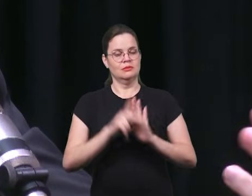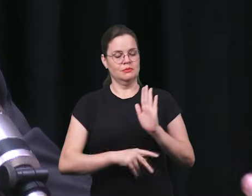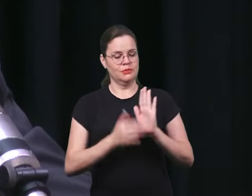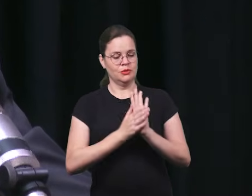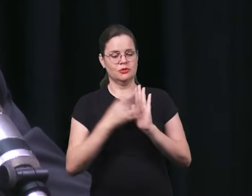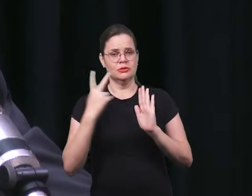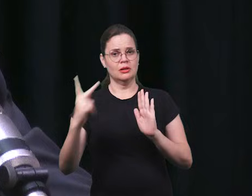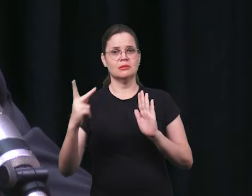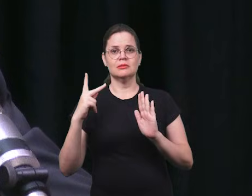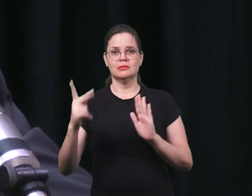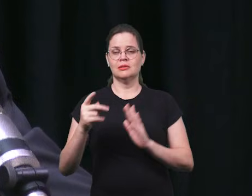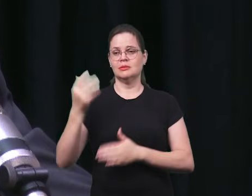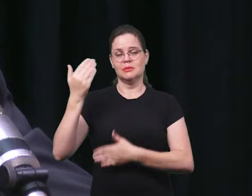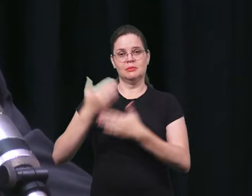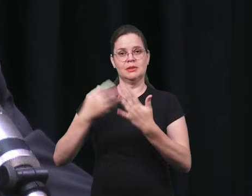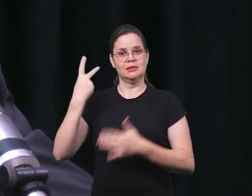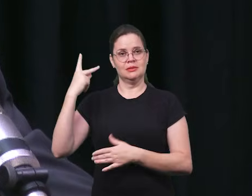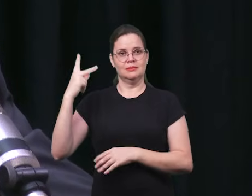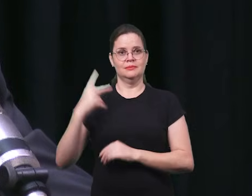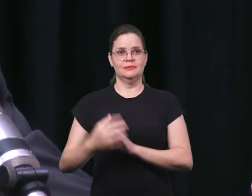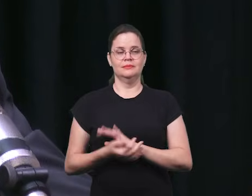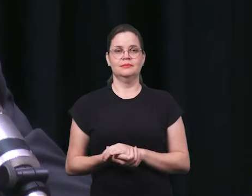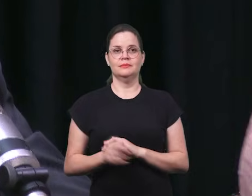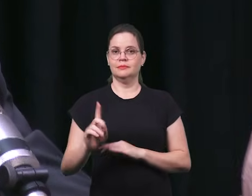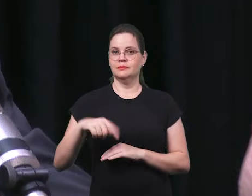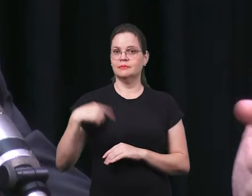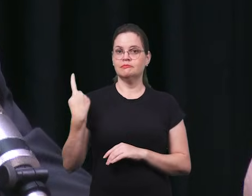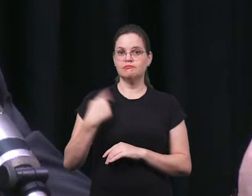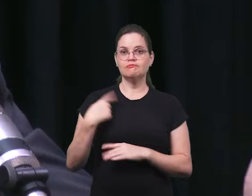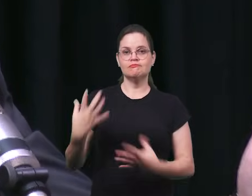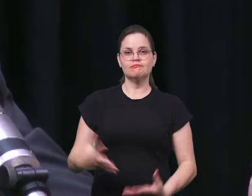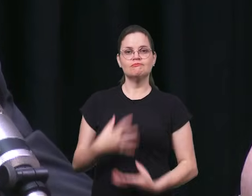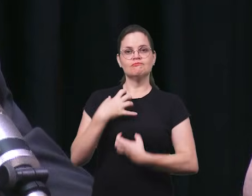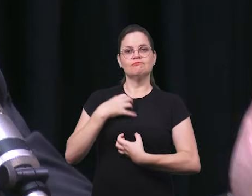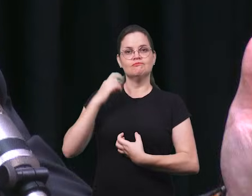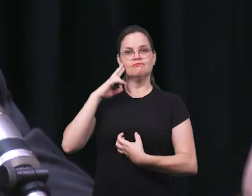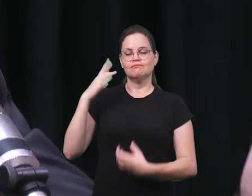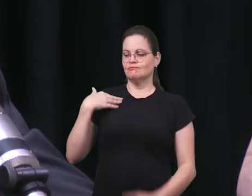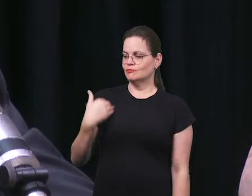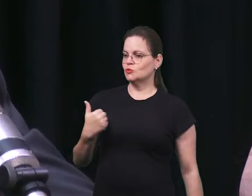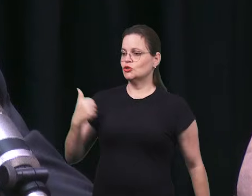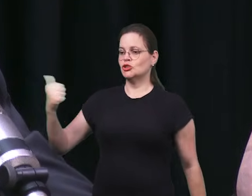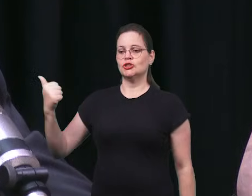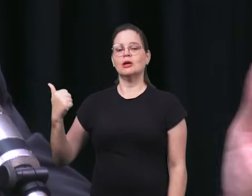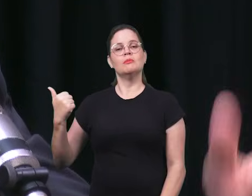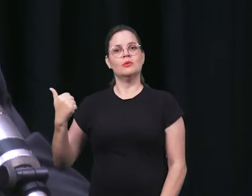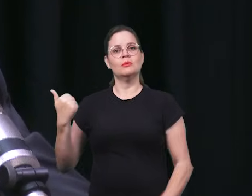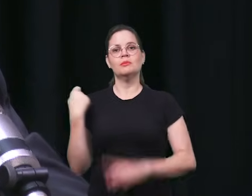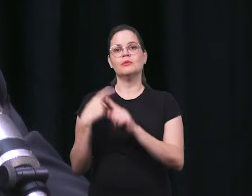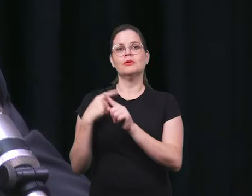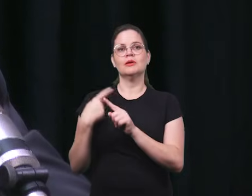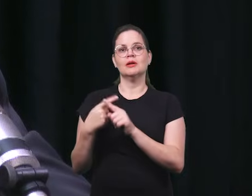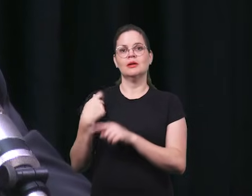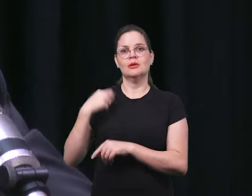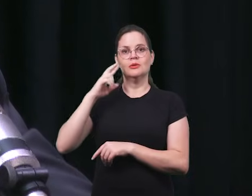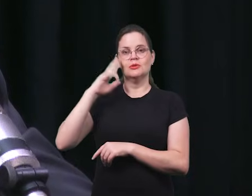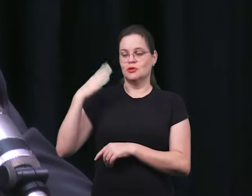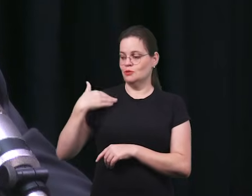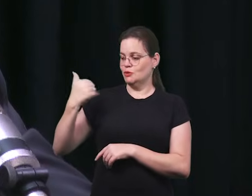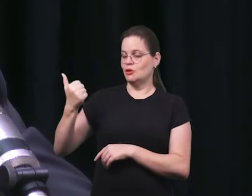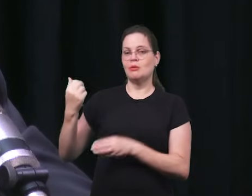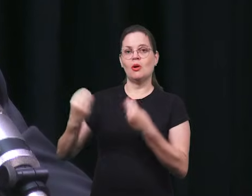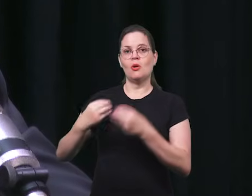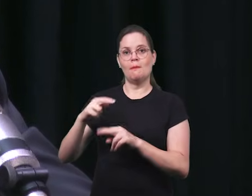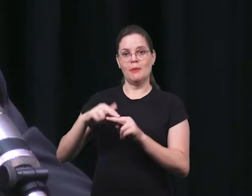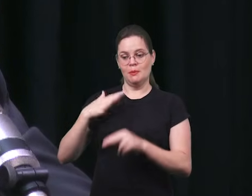sua presença. E nós ouvimos o chamado dele, que é irresistível, também porque ele nos chama